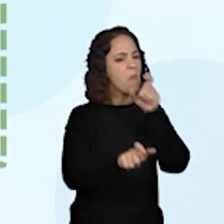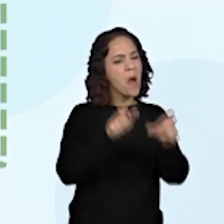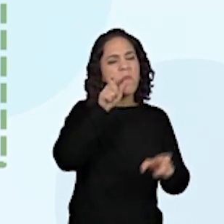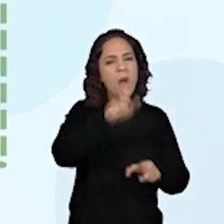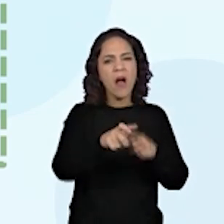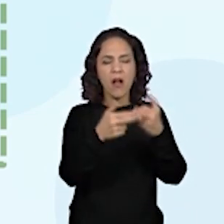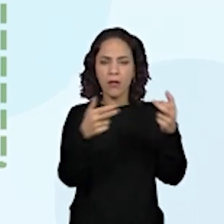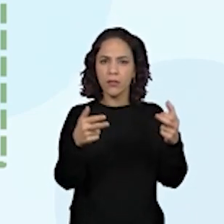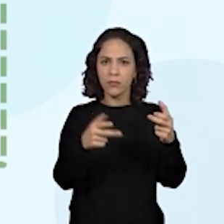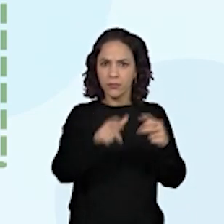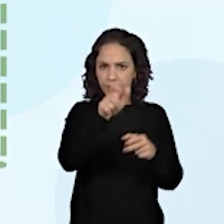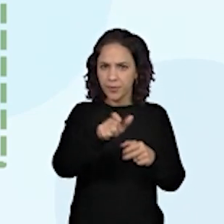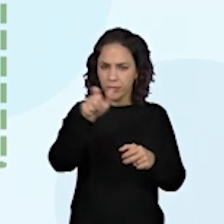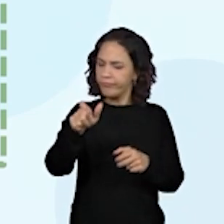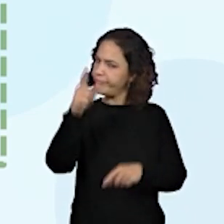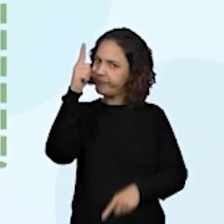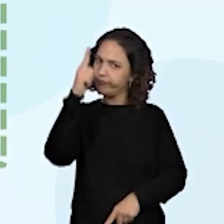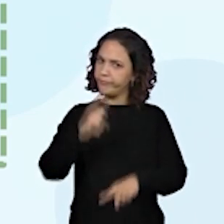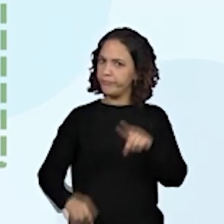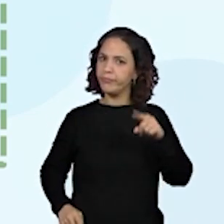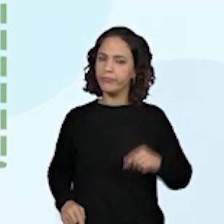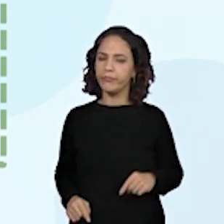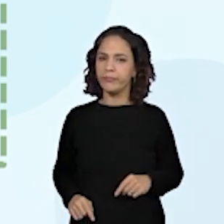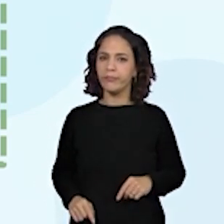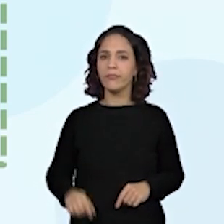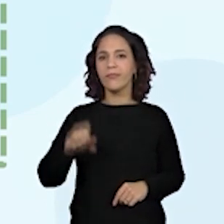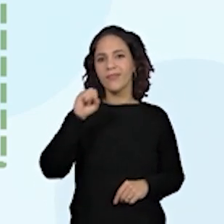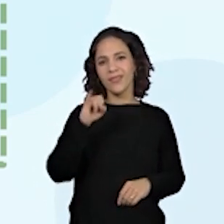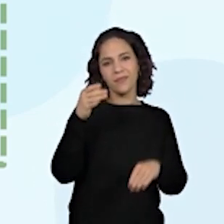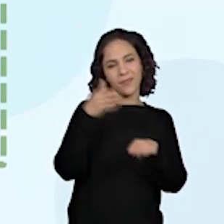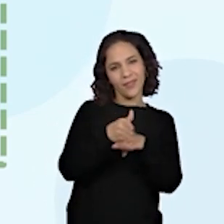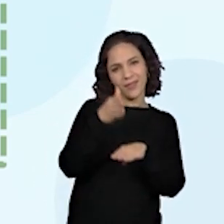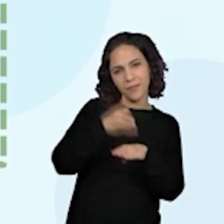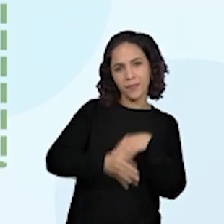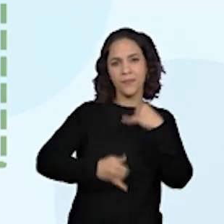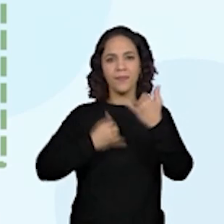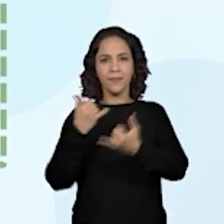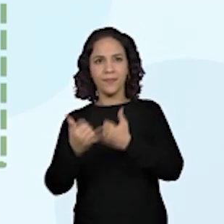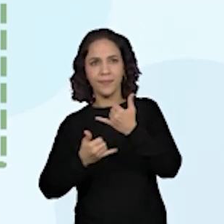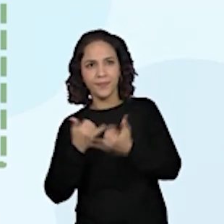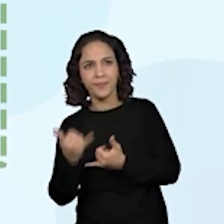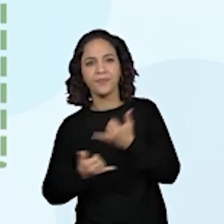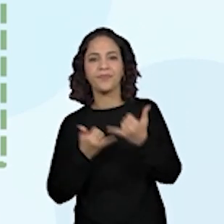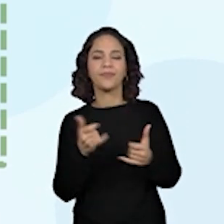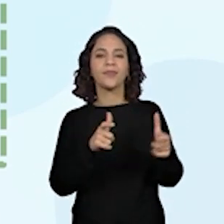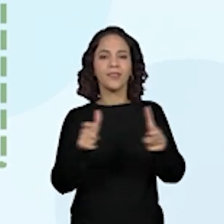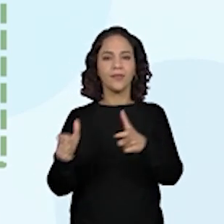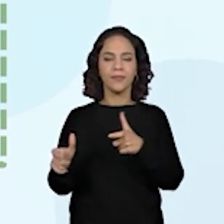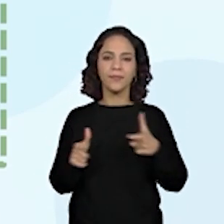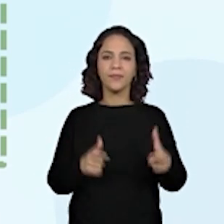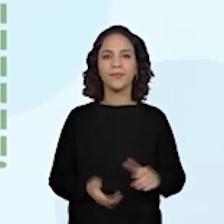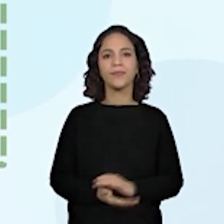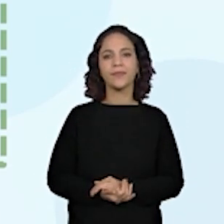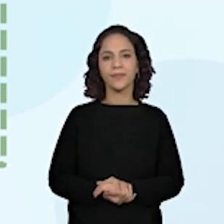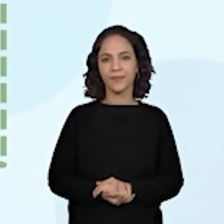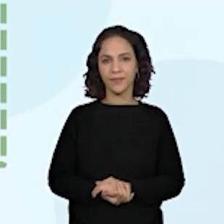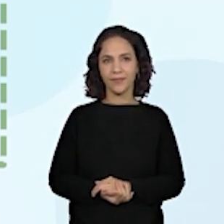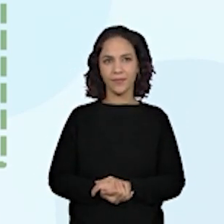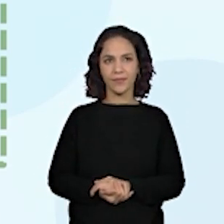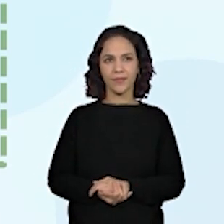qualquer pessoa que esteja participando de brincadeiras nesses espaços.